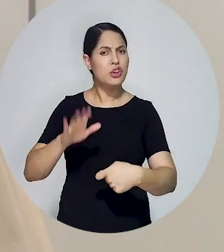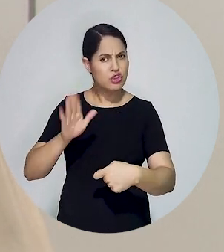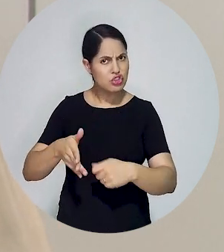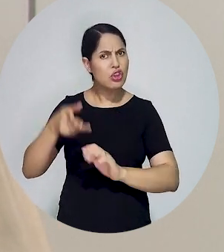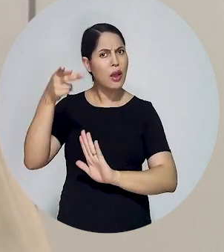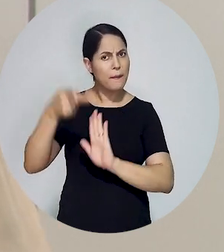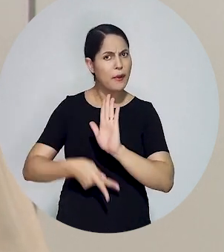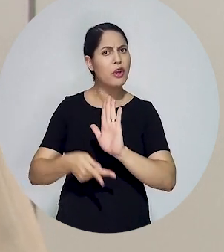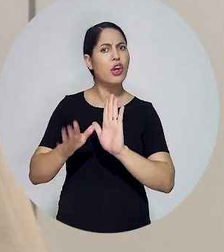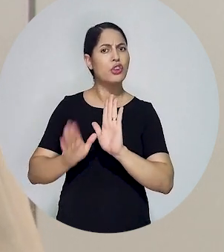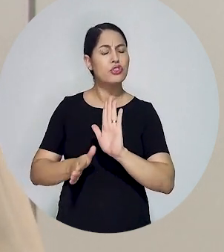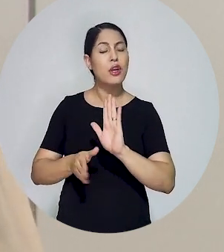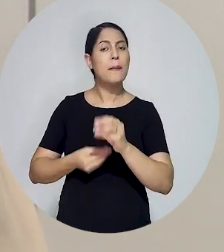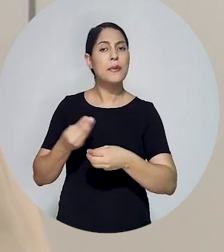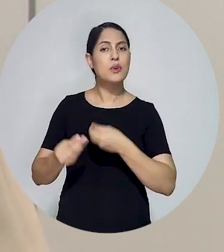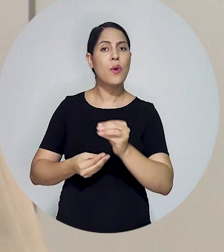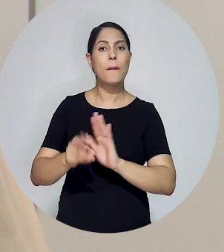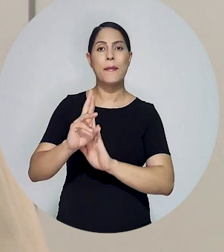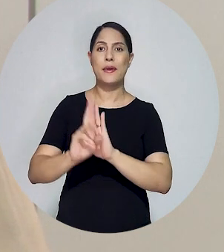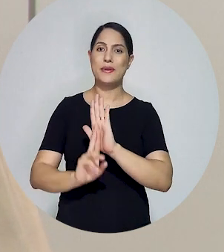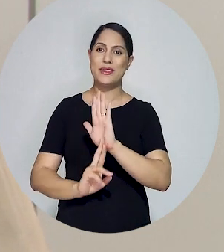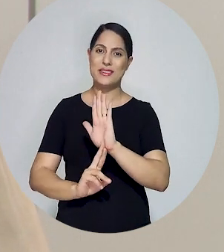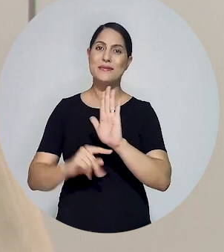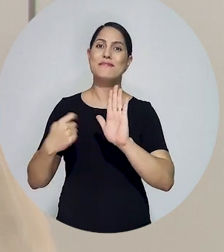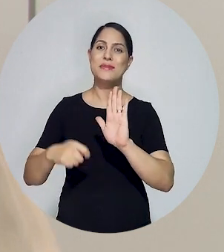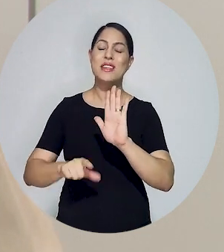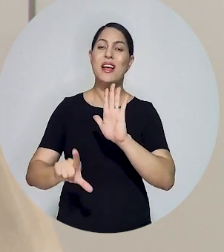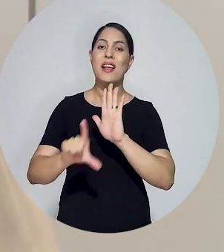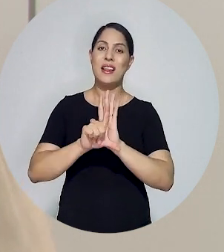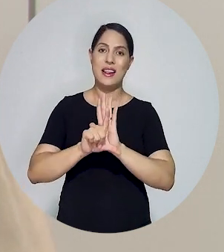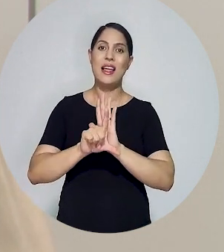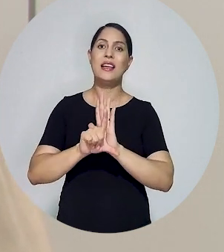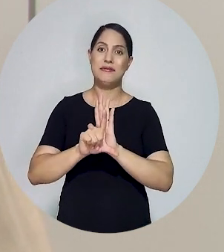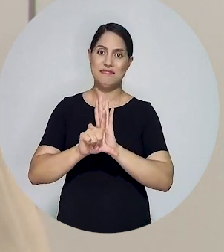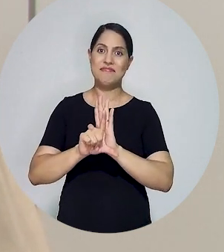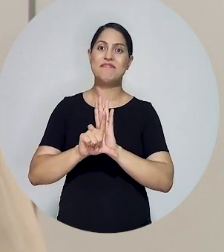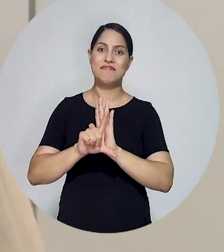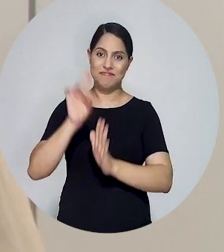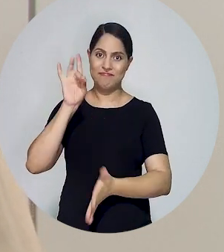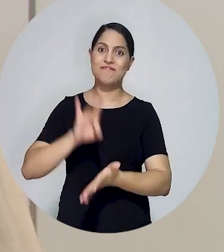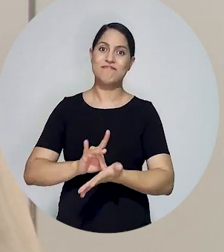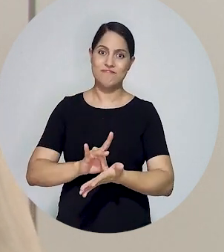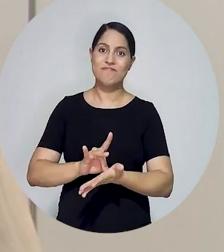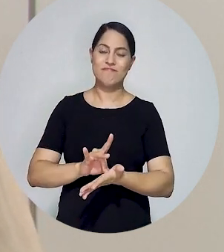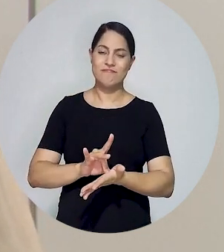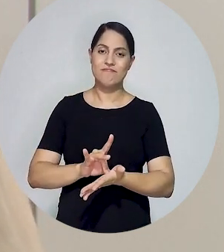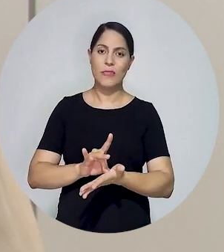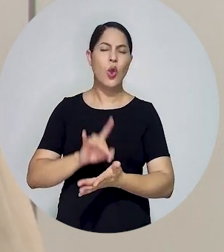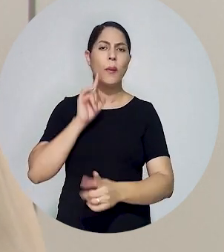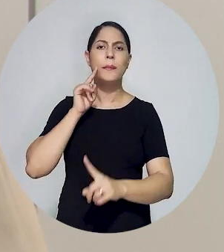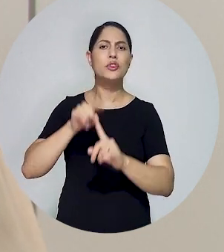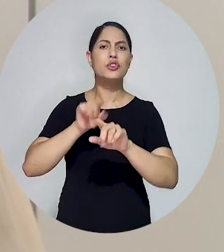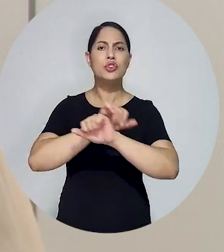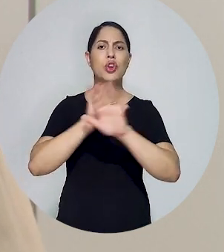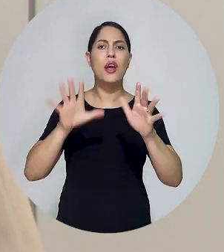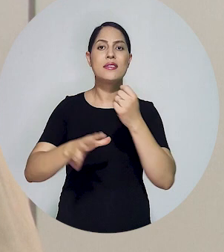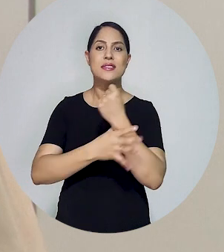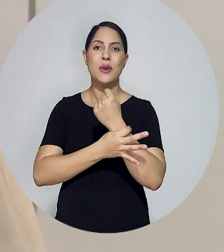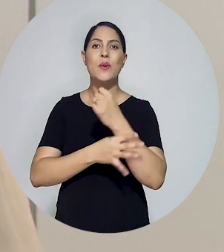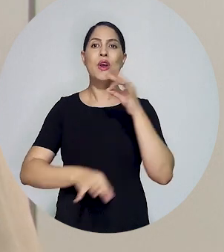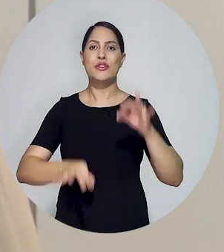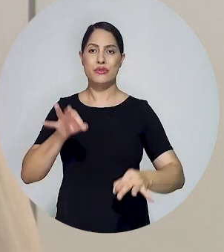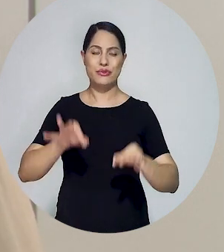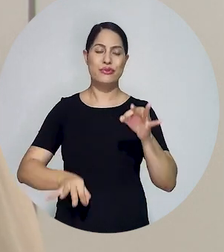funciona e que existe por meio de um decreto e que regulamente esse programa por meio de uma lei ordinária, oferecendo